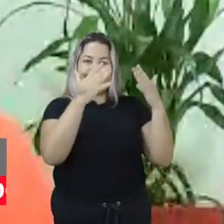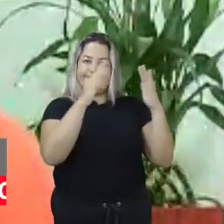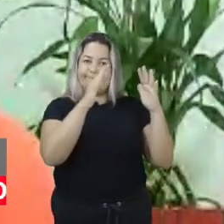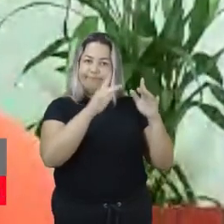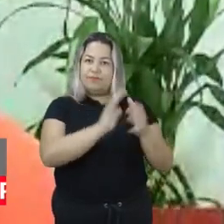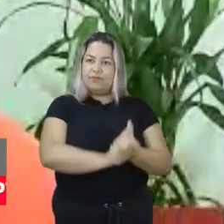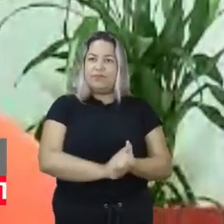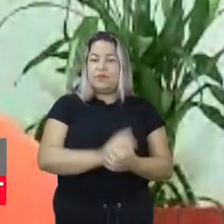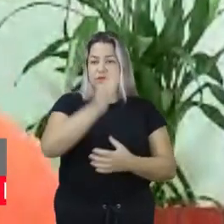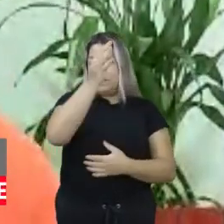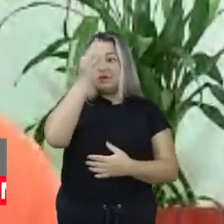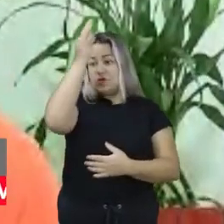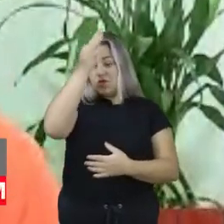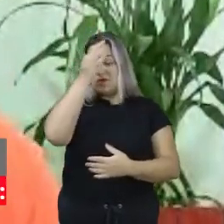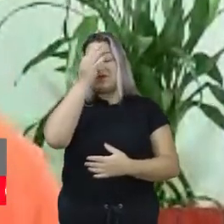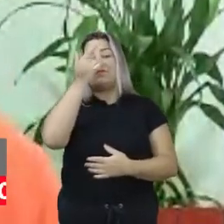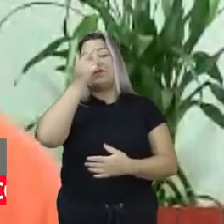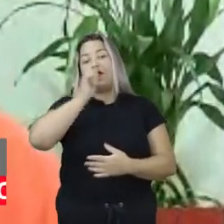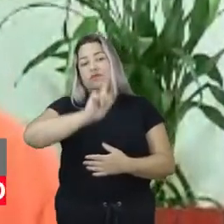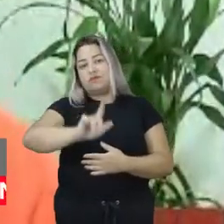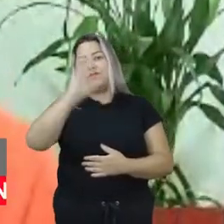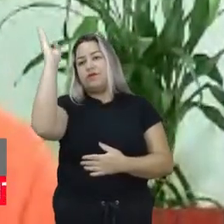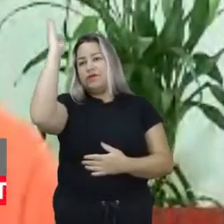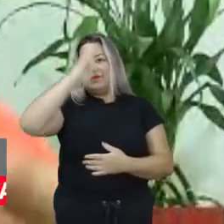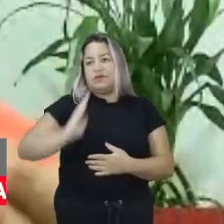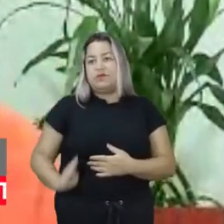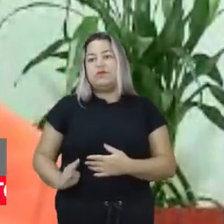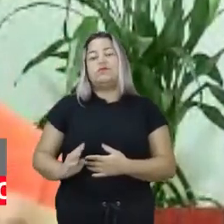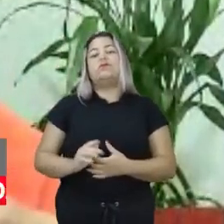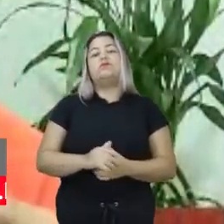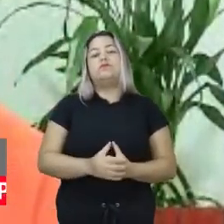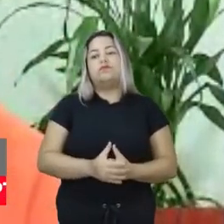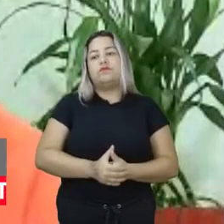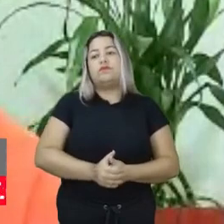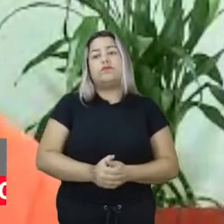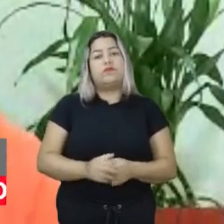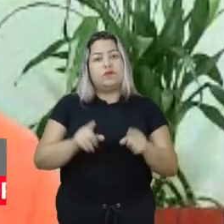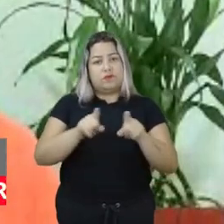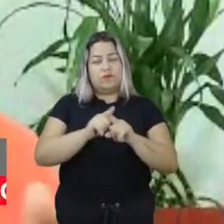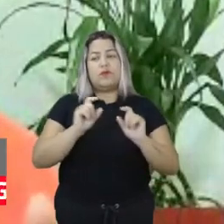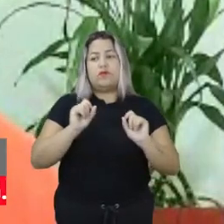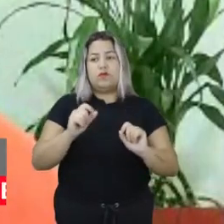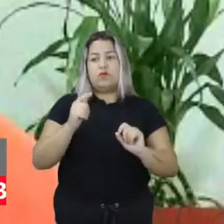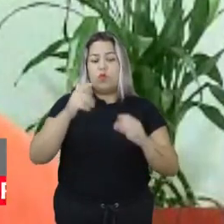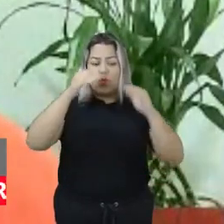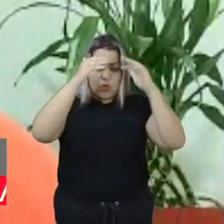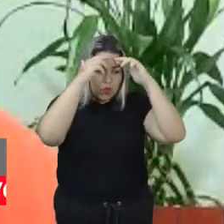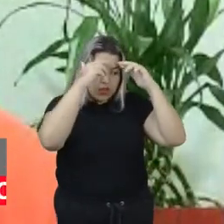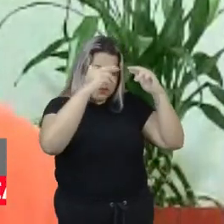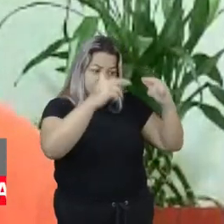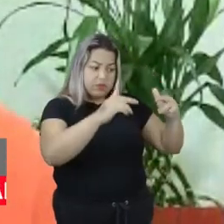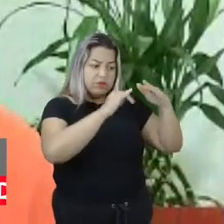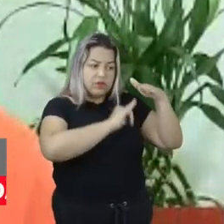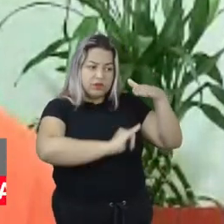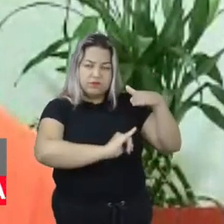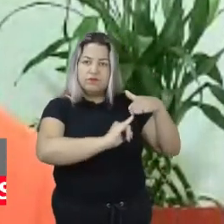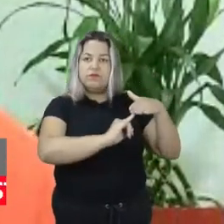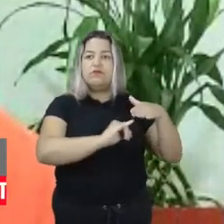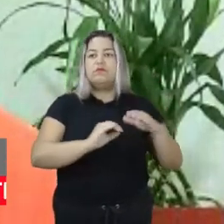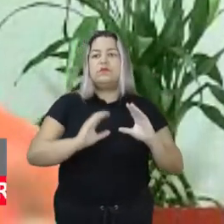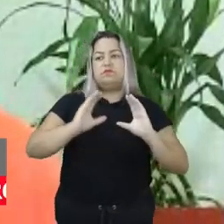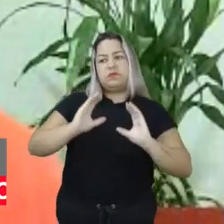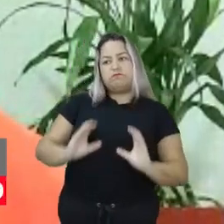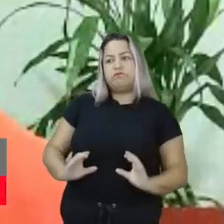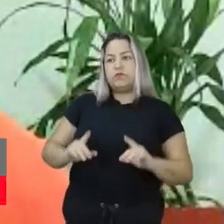também foi recuperado no Brasil. Além da democracia, Amanda, a gente recuperou o republicanismo, o respeito às instituições ao tratamento